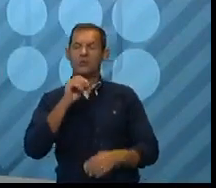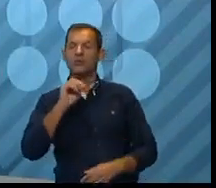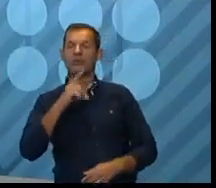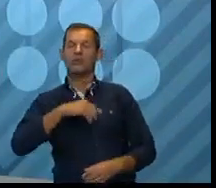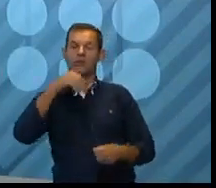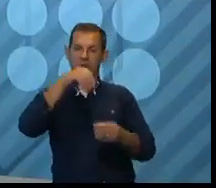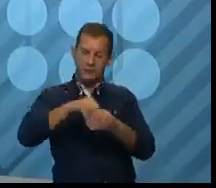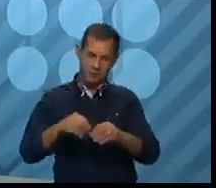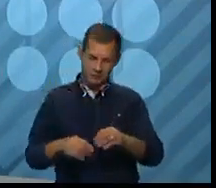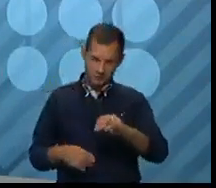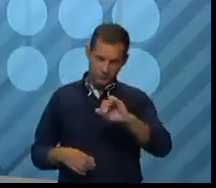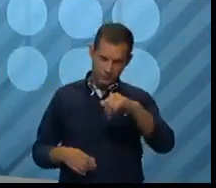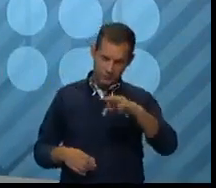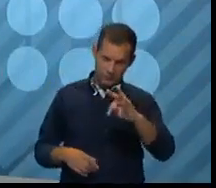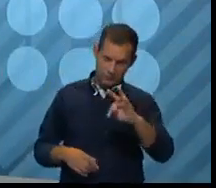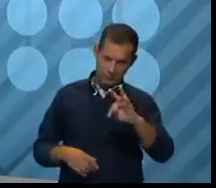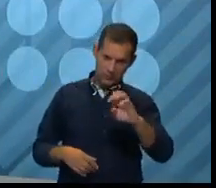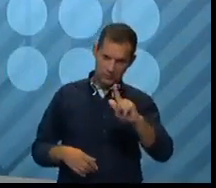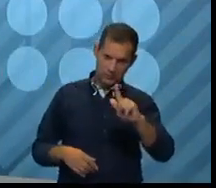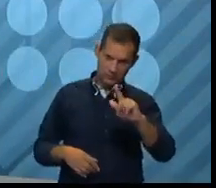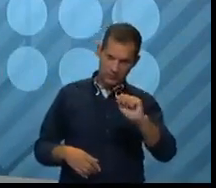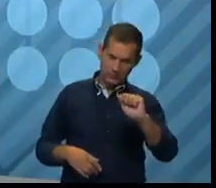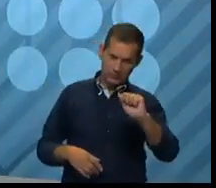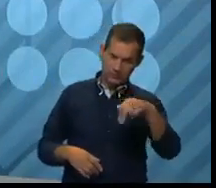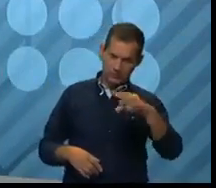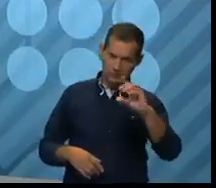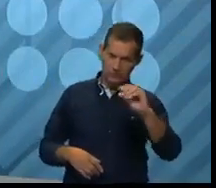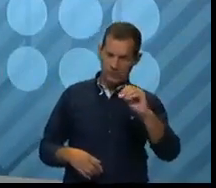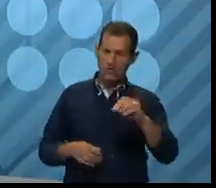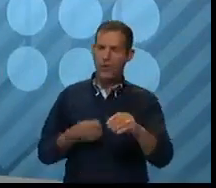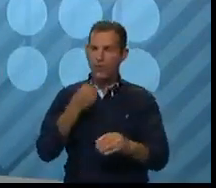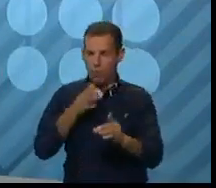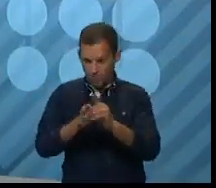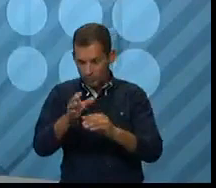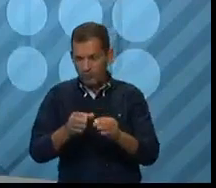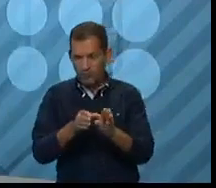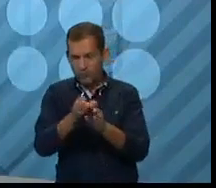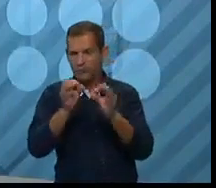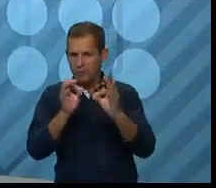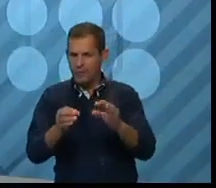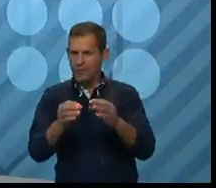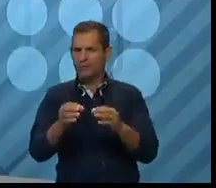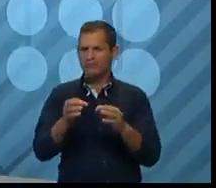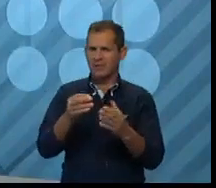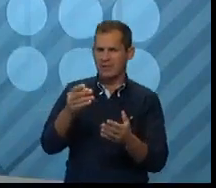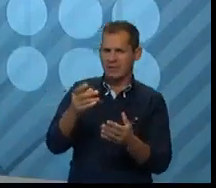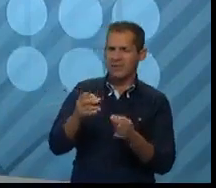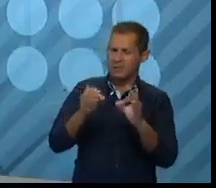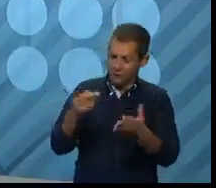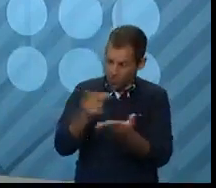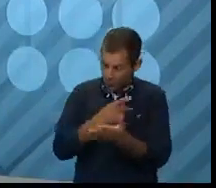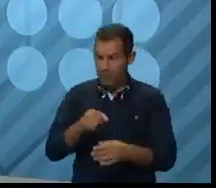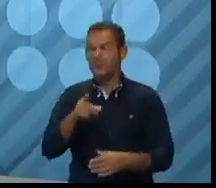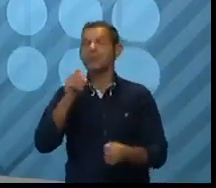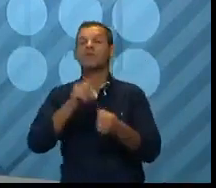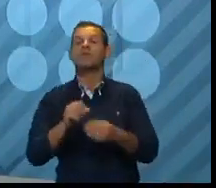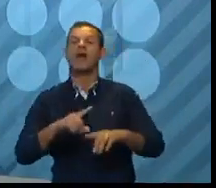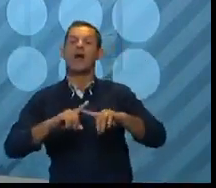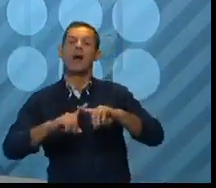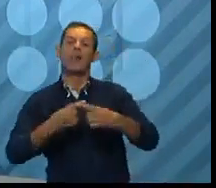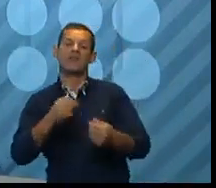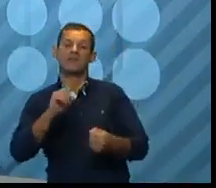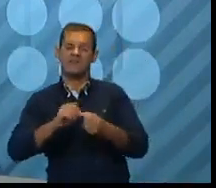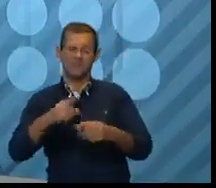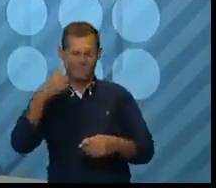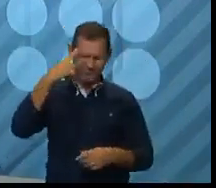do meu integrando. Isso é uma boa dica para você verificar se está certo ou não a integral que você resolveu. Ah, eu fiz uma integral, mas eu estou